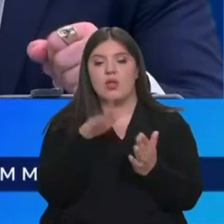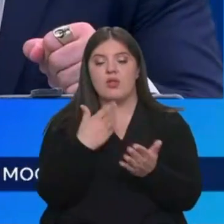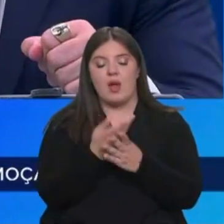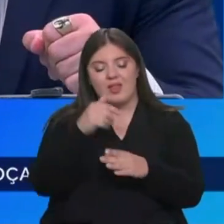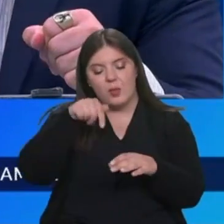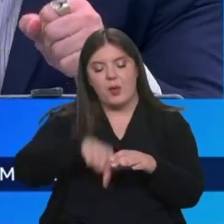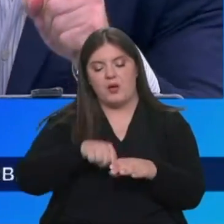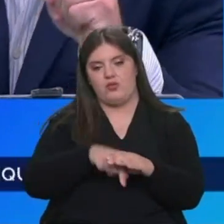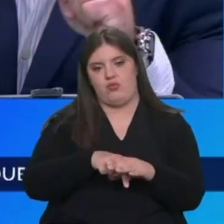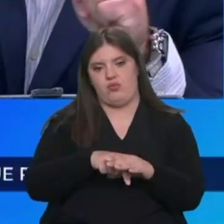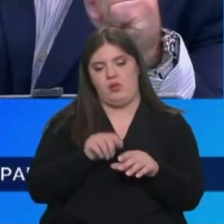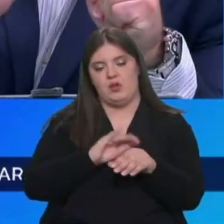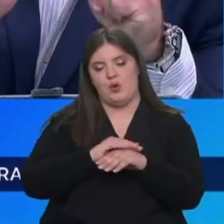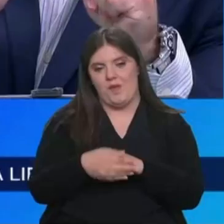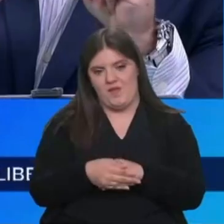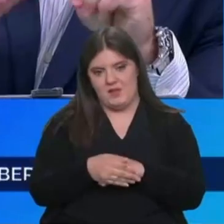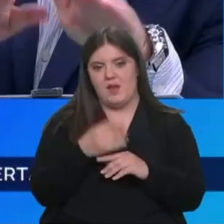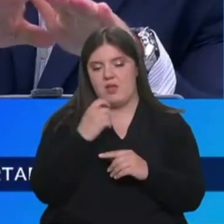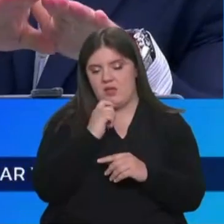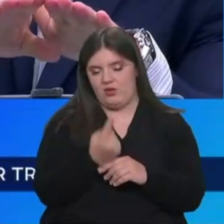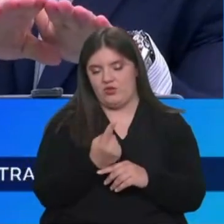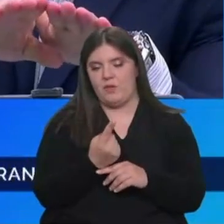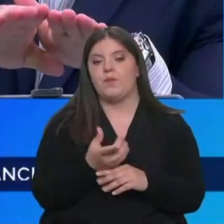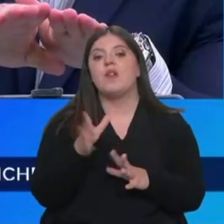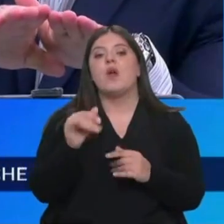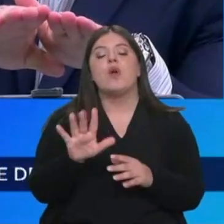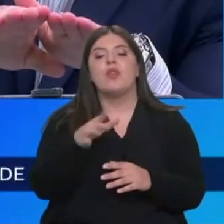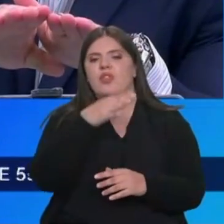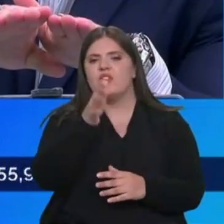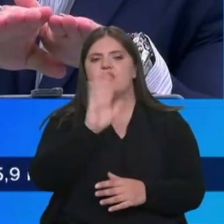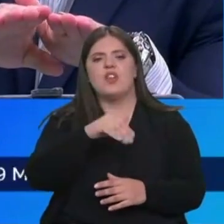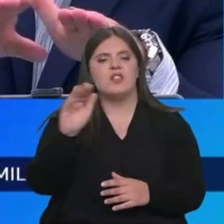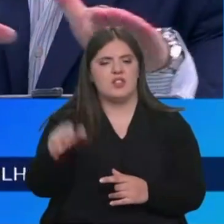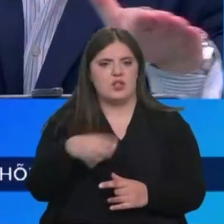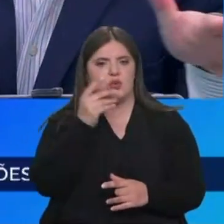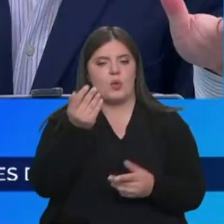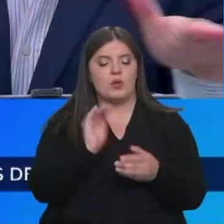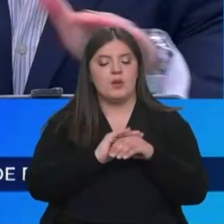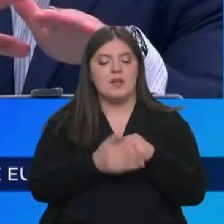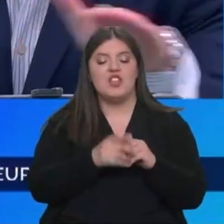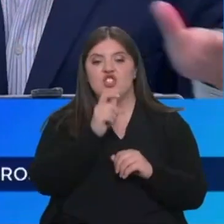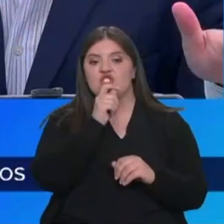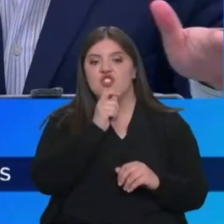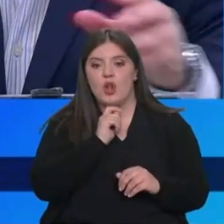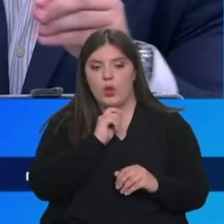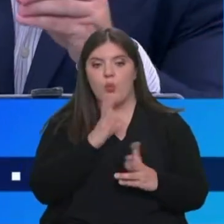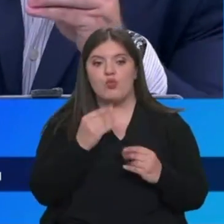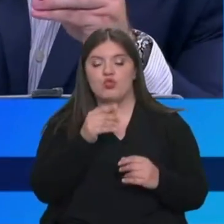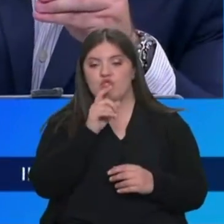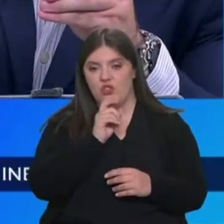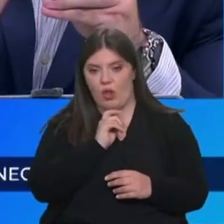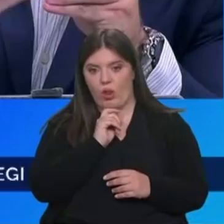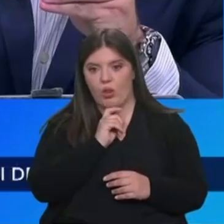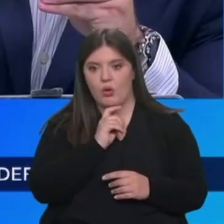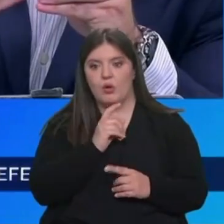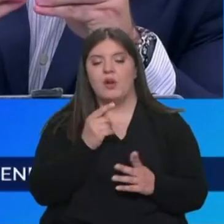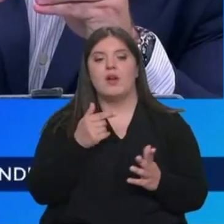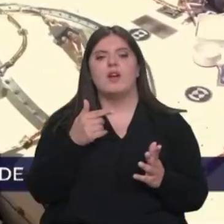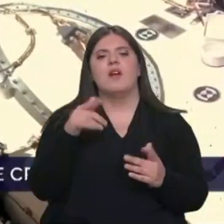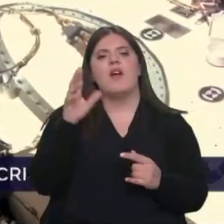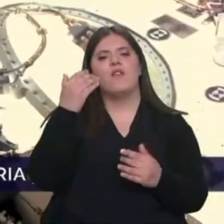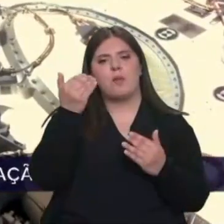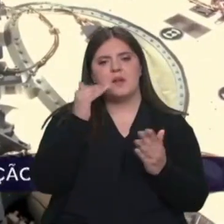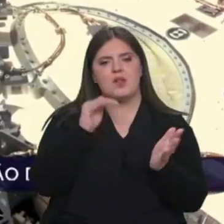baixo da superfície. Dizem os cientistas que, quando nós temos uma superfície gélida, com muito gelo, esse sinal de